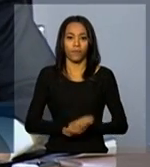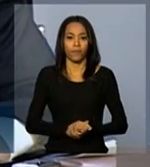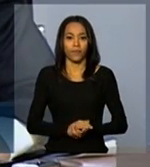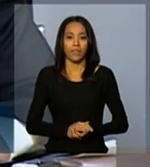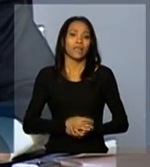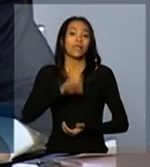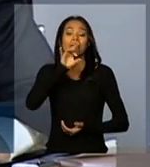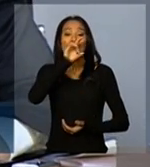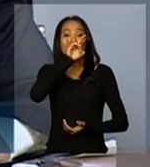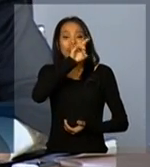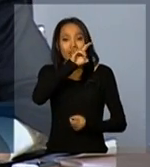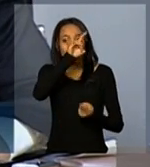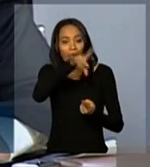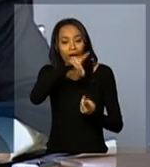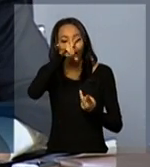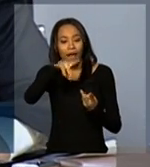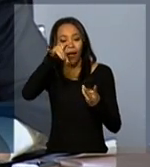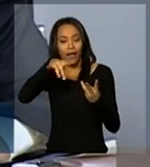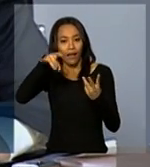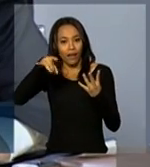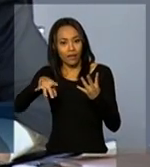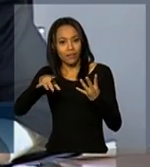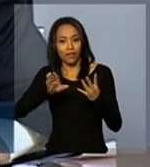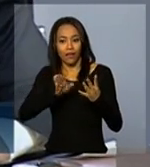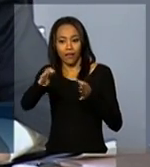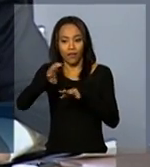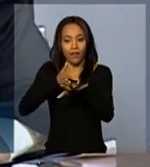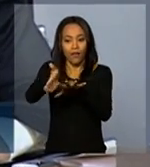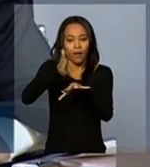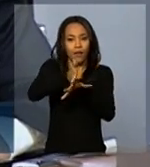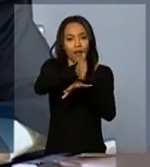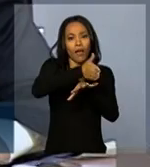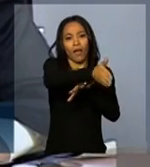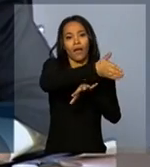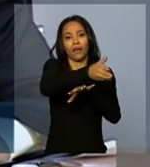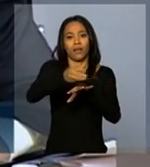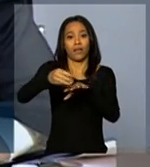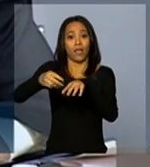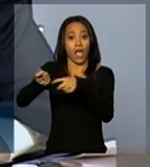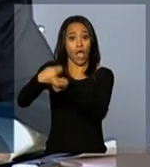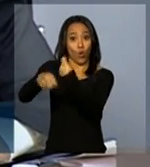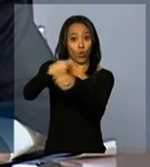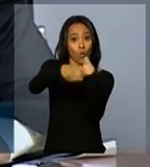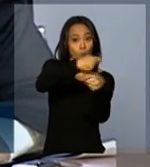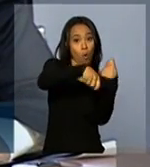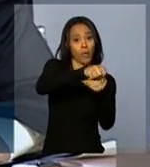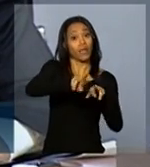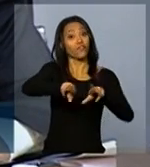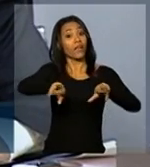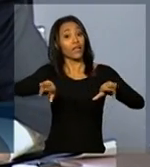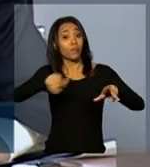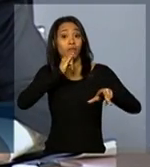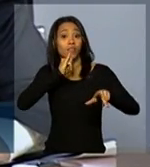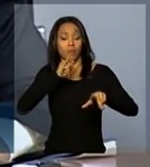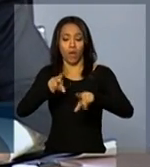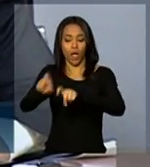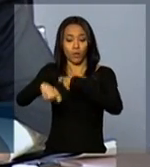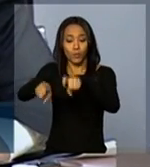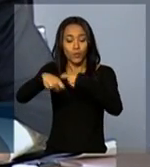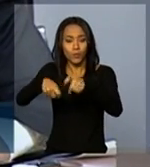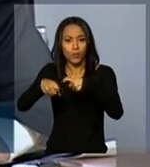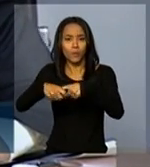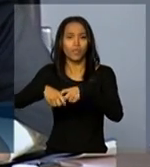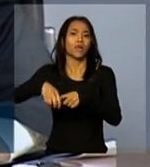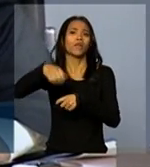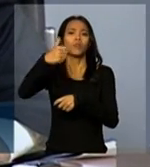Cada item desses, cada segmento econômico tem uma dinâmica diferente. Por exemplo, a agricultura cresce mais no